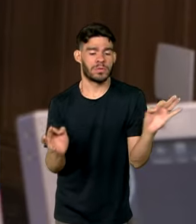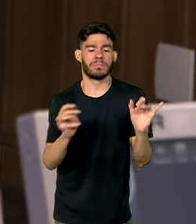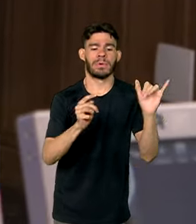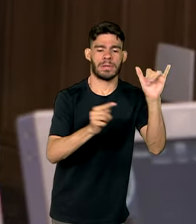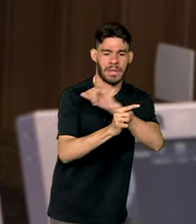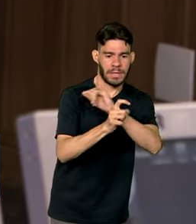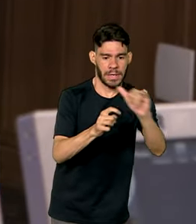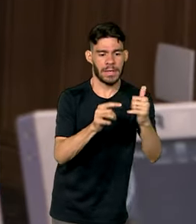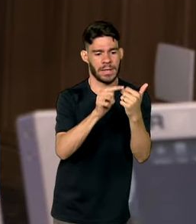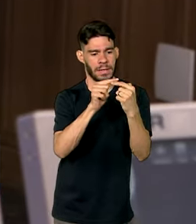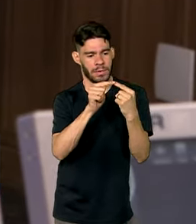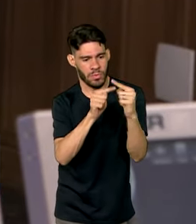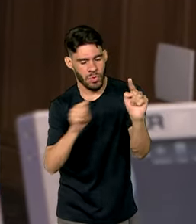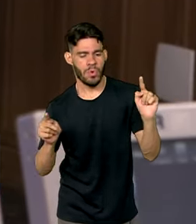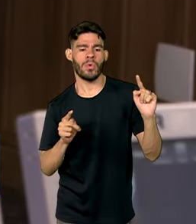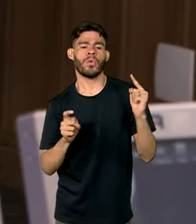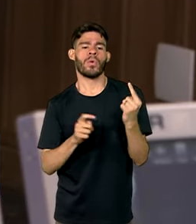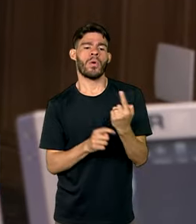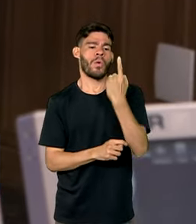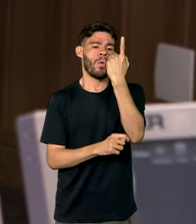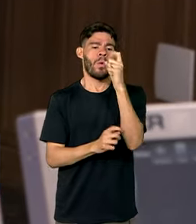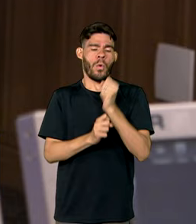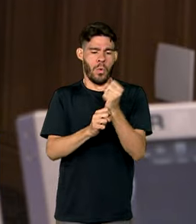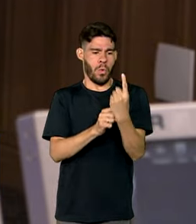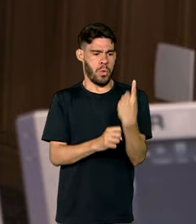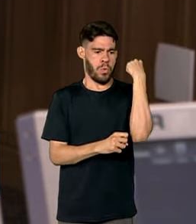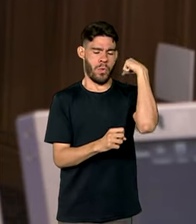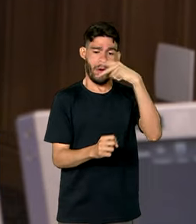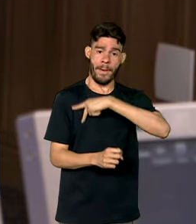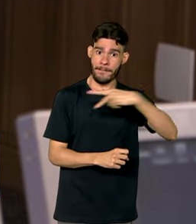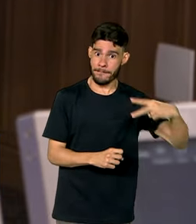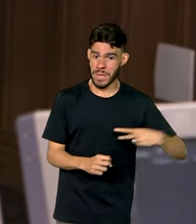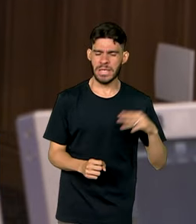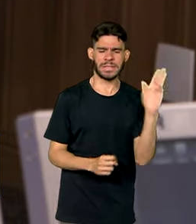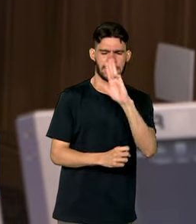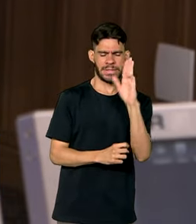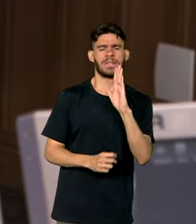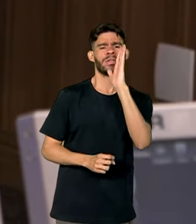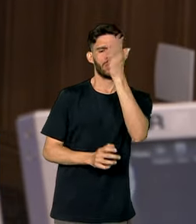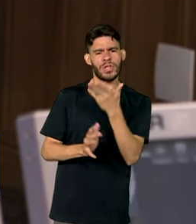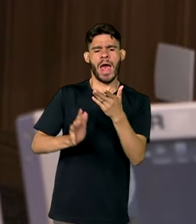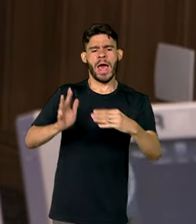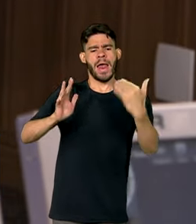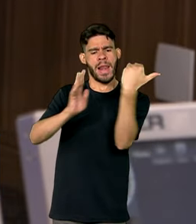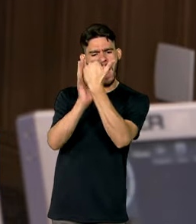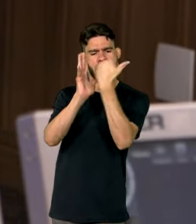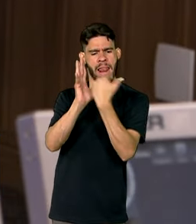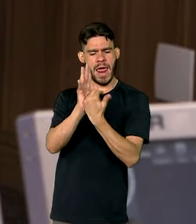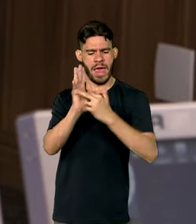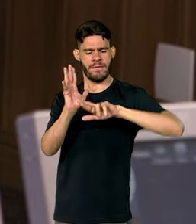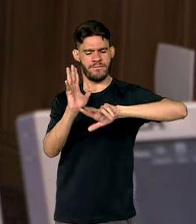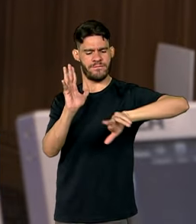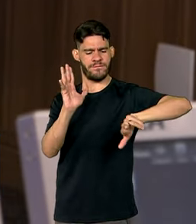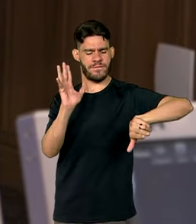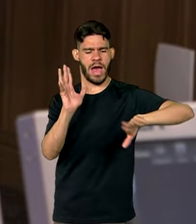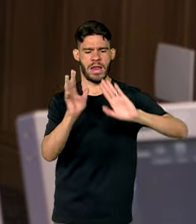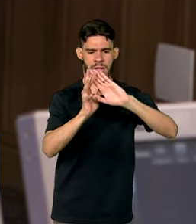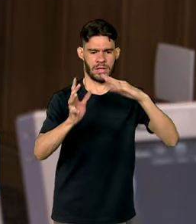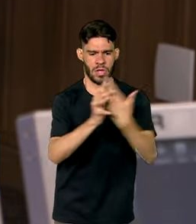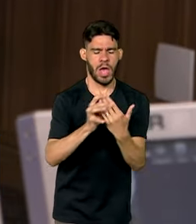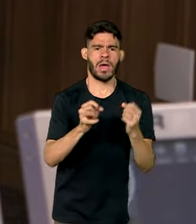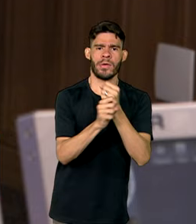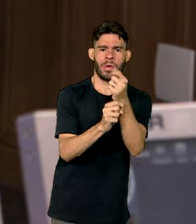lançada há um ano eh pelo presidente Lula eh já existiam várias iniciativas de conectividade de escolas né em